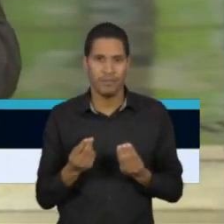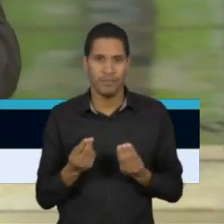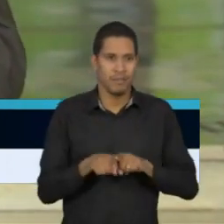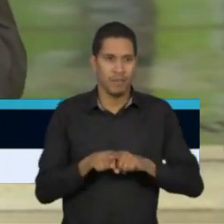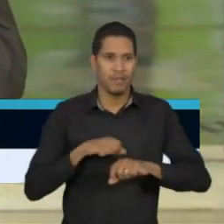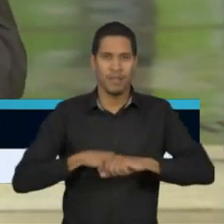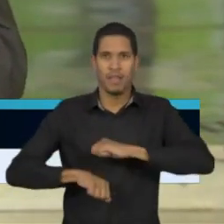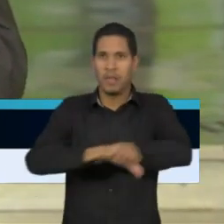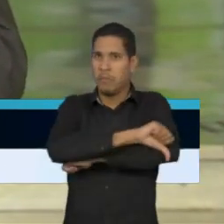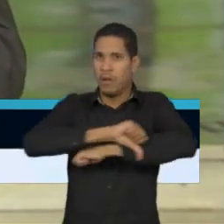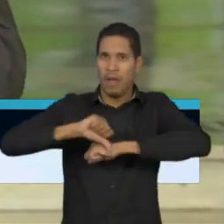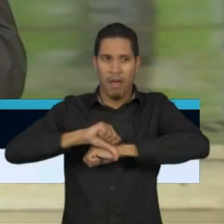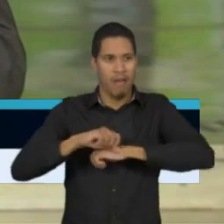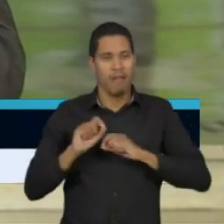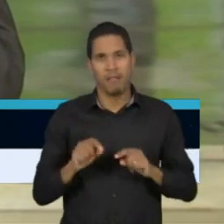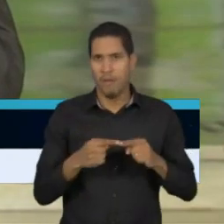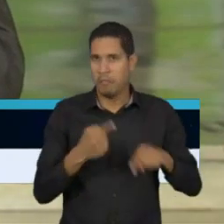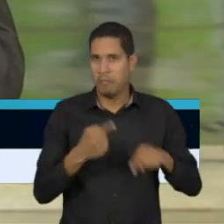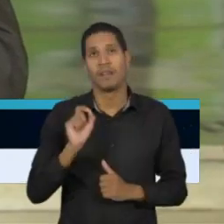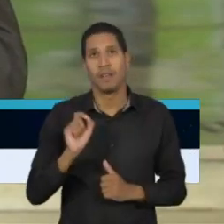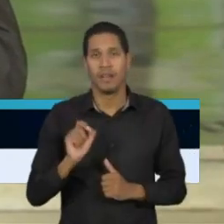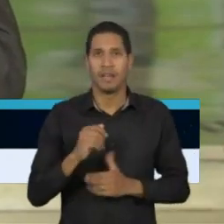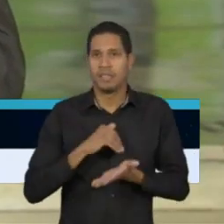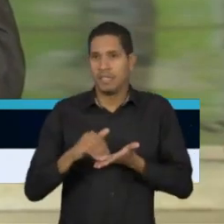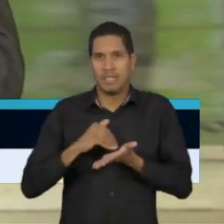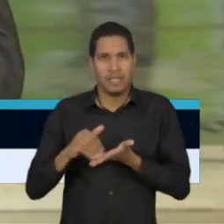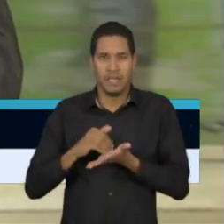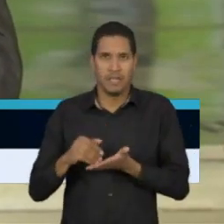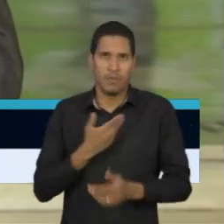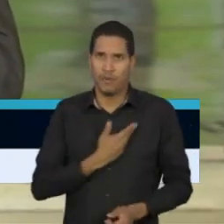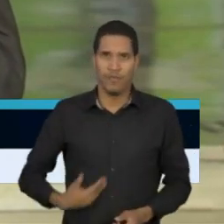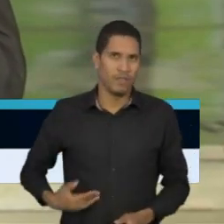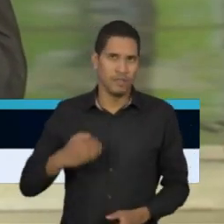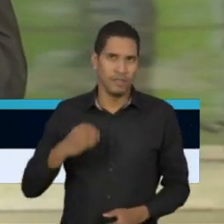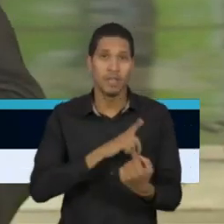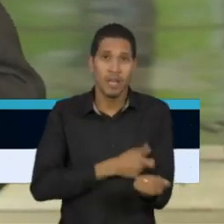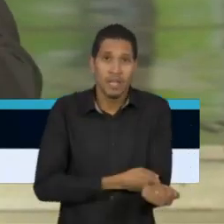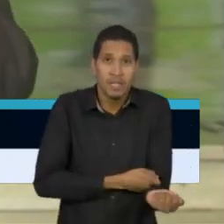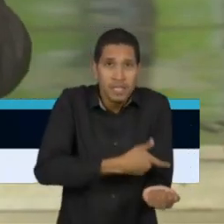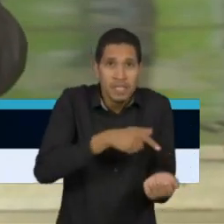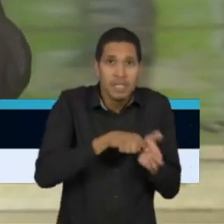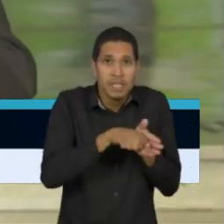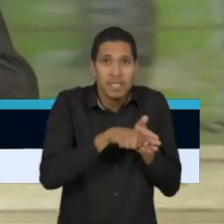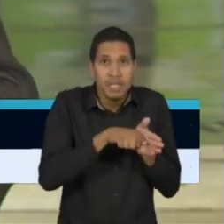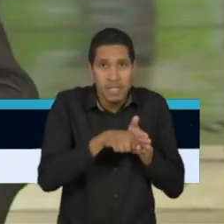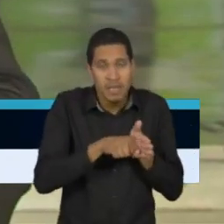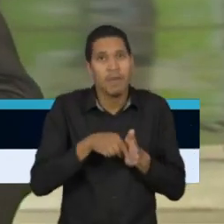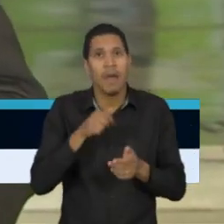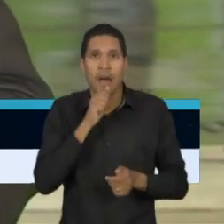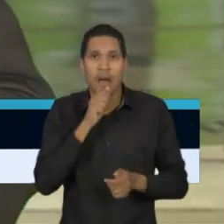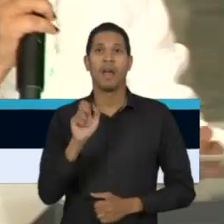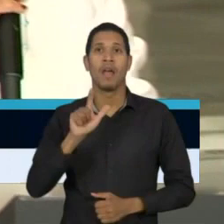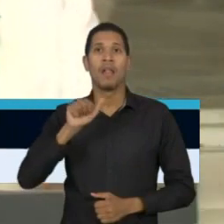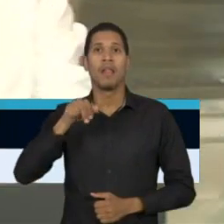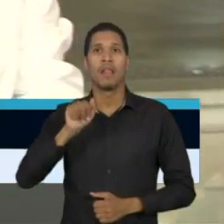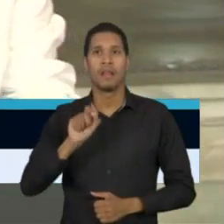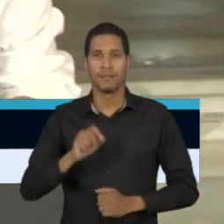antiético, secretaria e o governo do estado, dessa maneira, não permite que isso aconteça. Processados